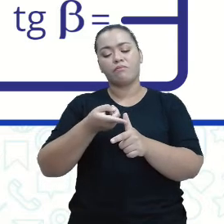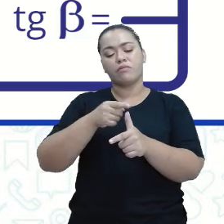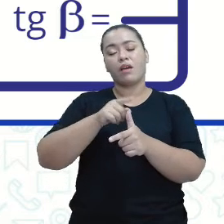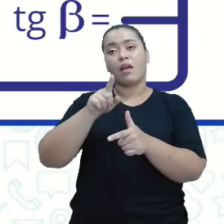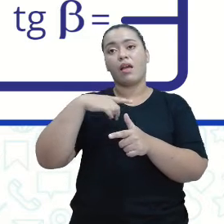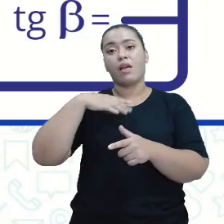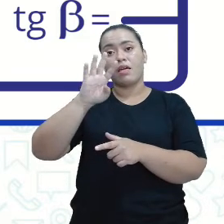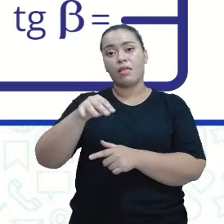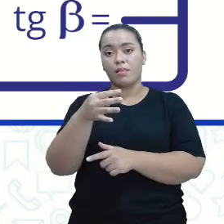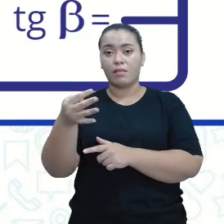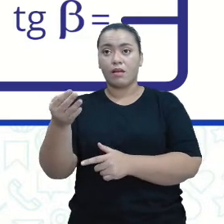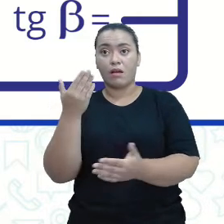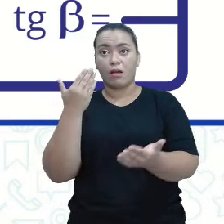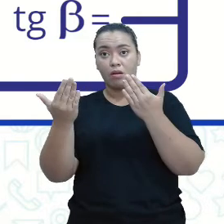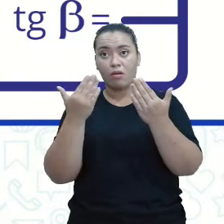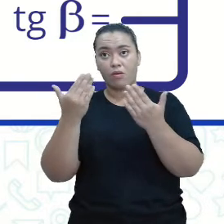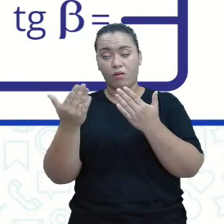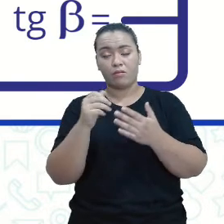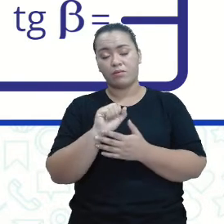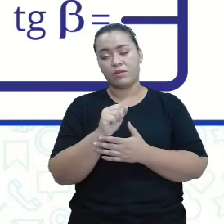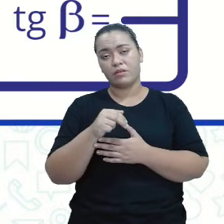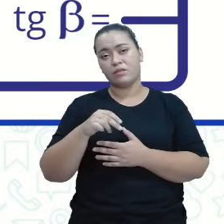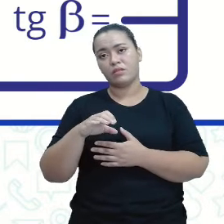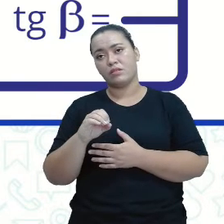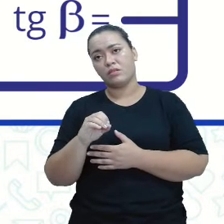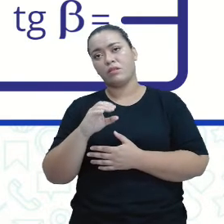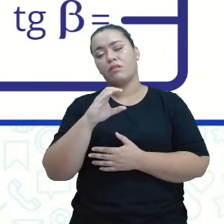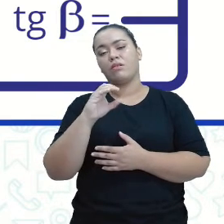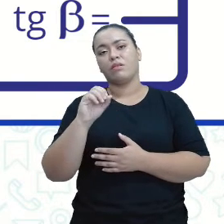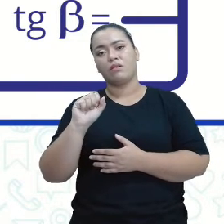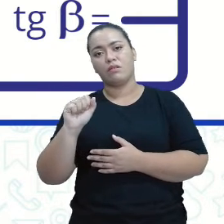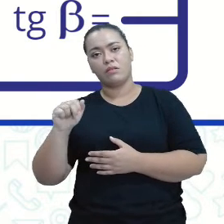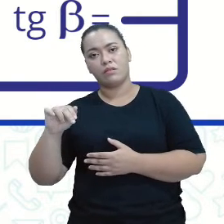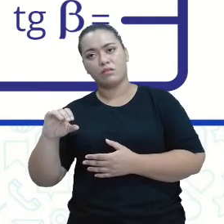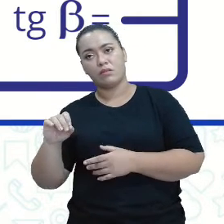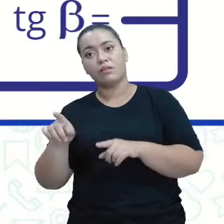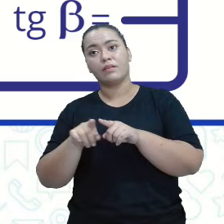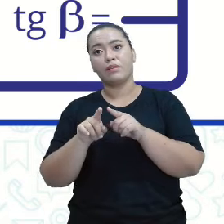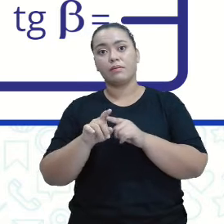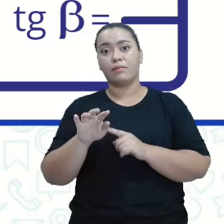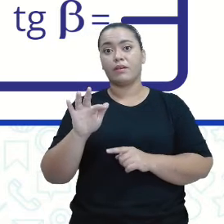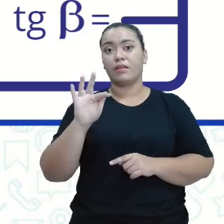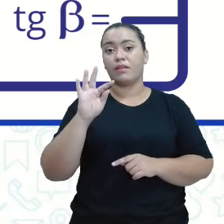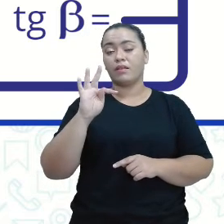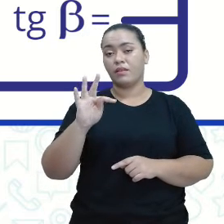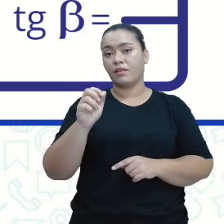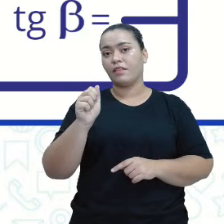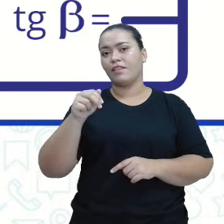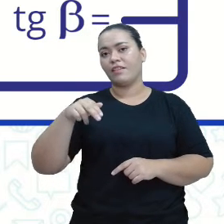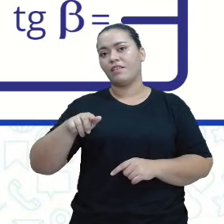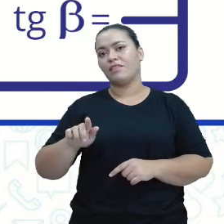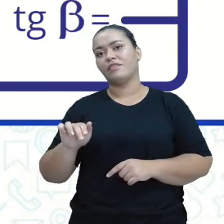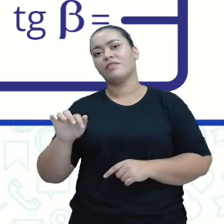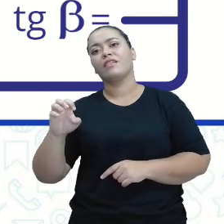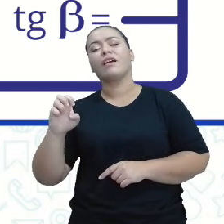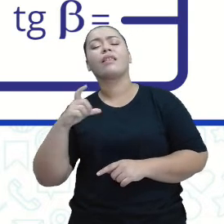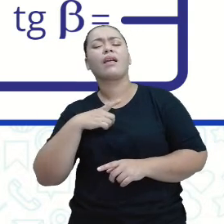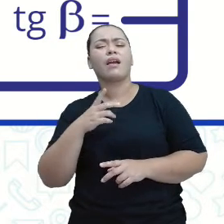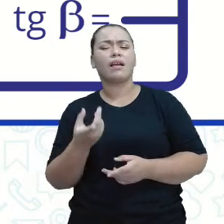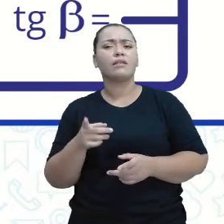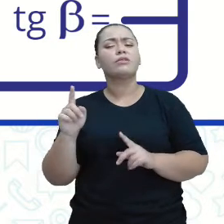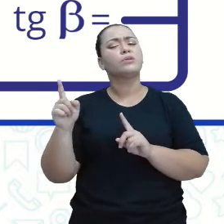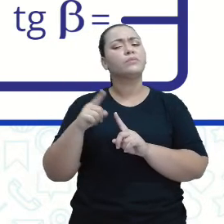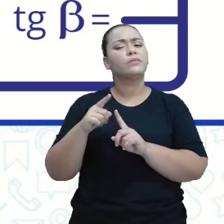que compara o seno, o cosseno e a tangente desses ângulos que estão aí, tá bom? Então, quando a gente tem esse tipo de relação, a